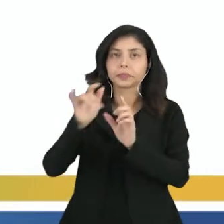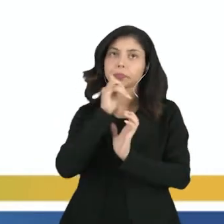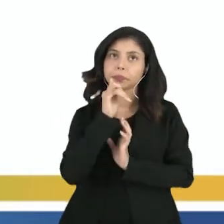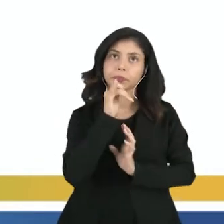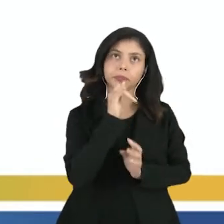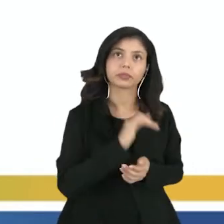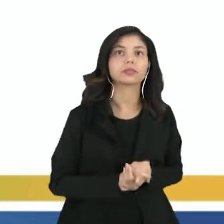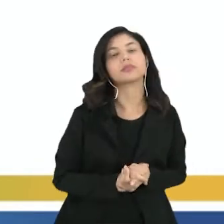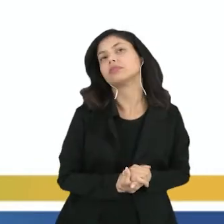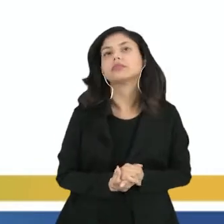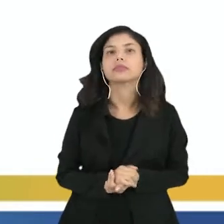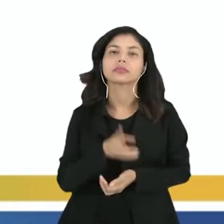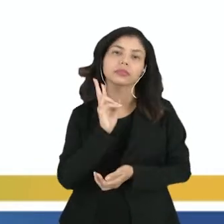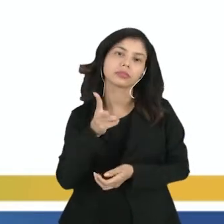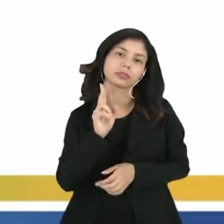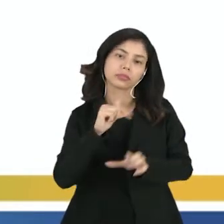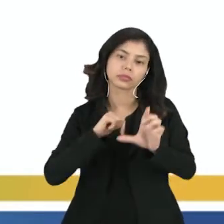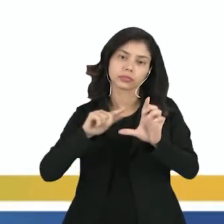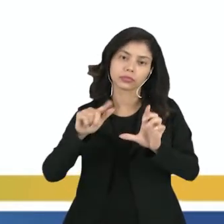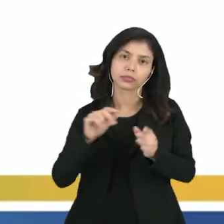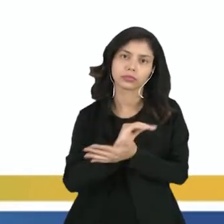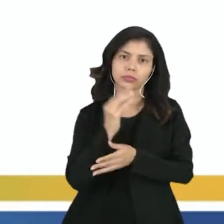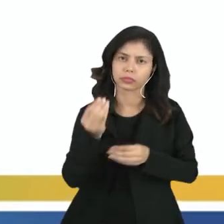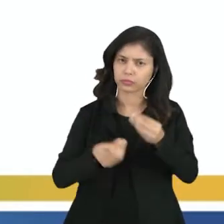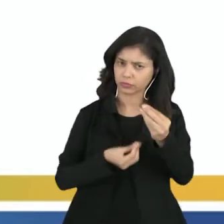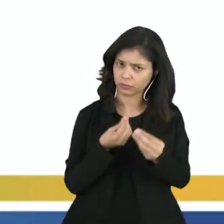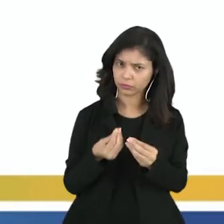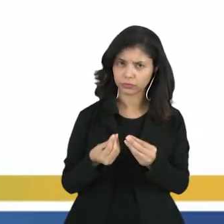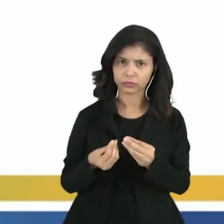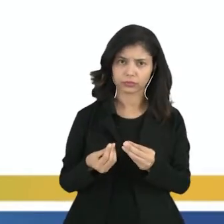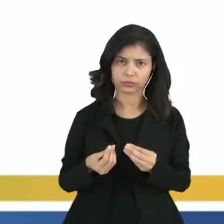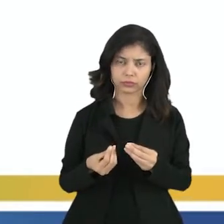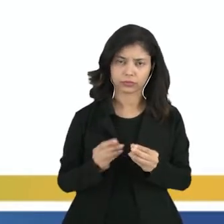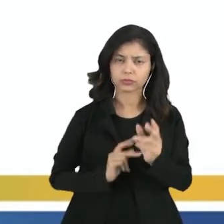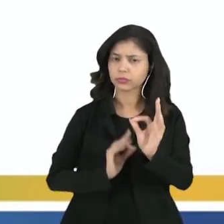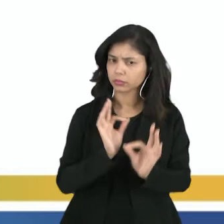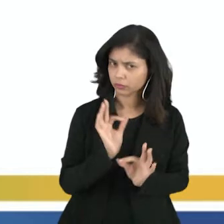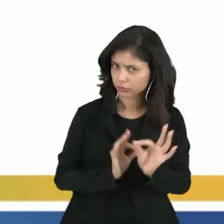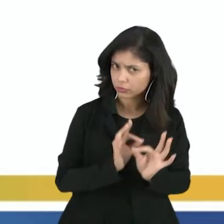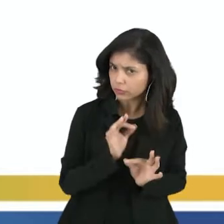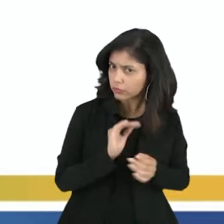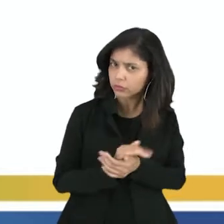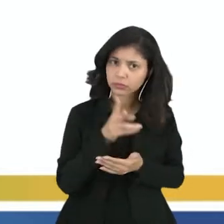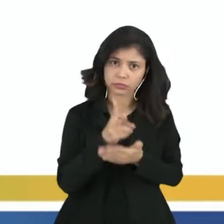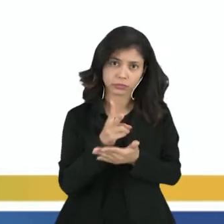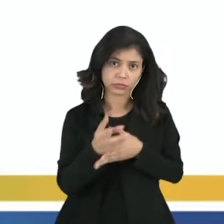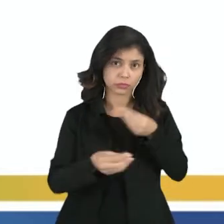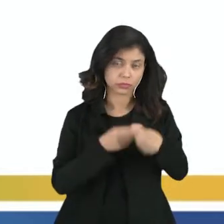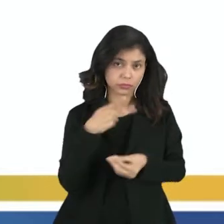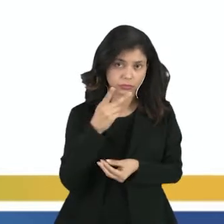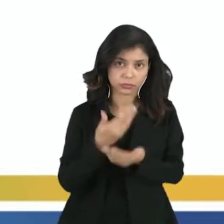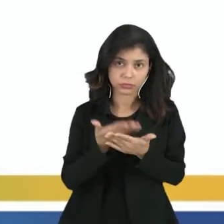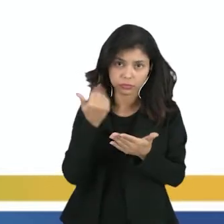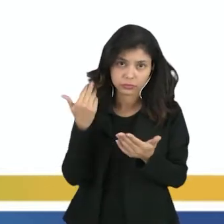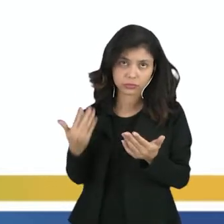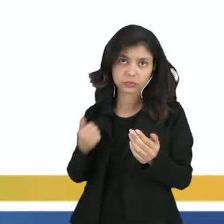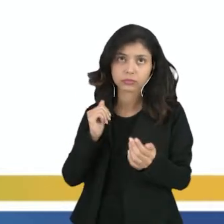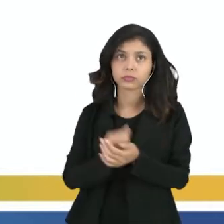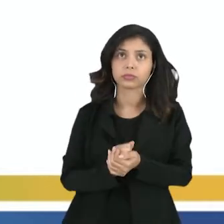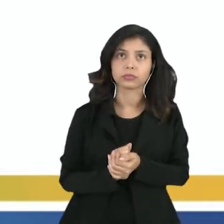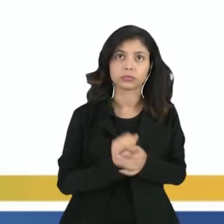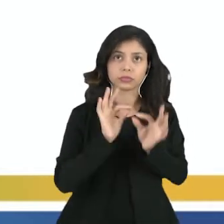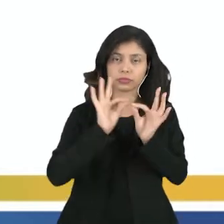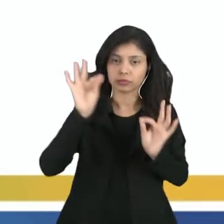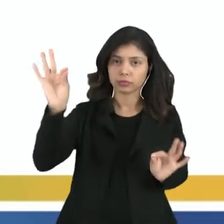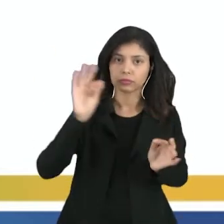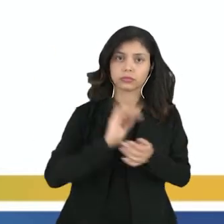exemplo, o mesmo gráfico, mas como que ele se comporta da maneira que falamos anteriormente. Ó. À medida